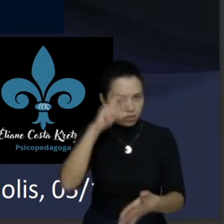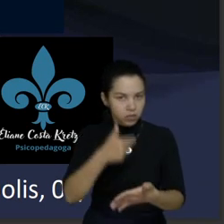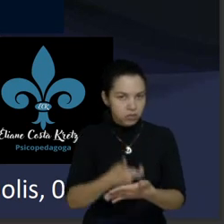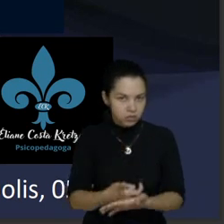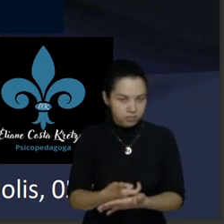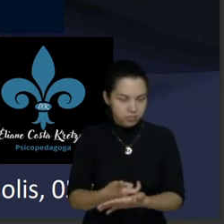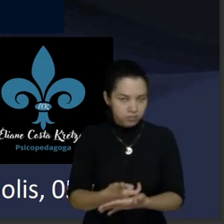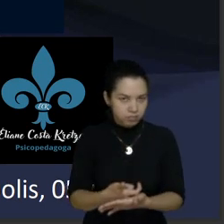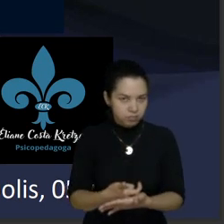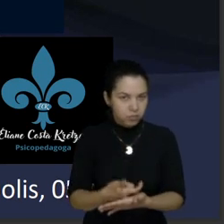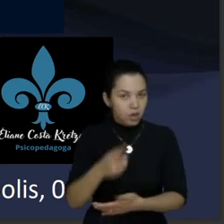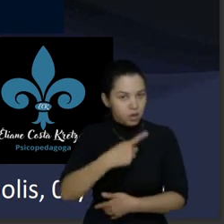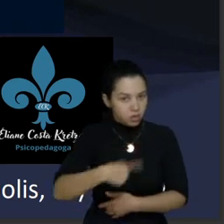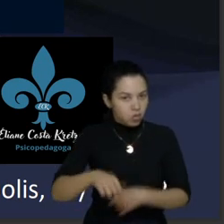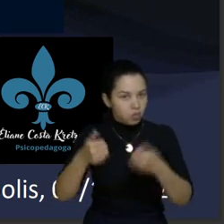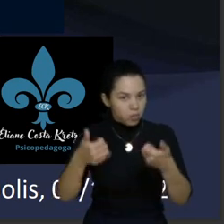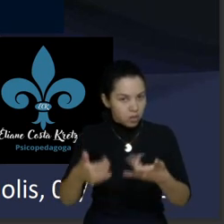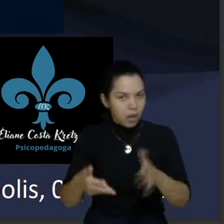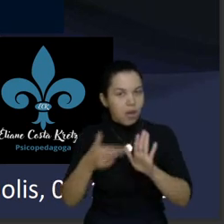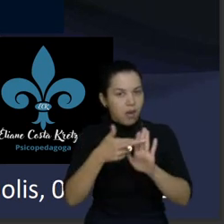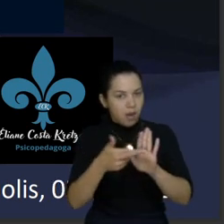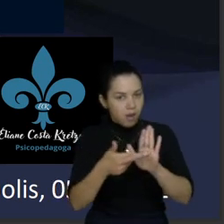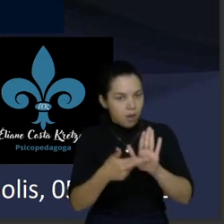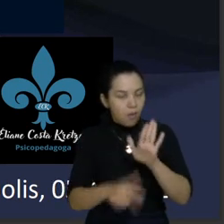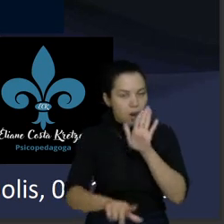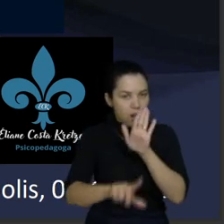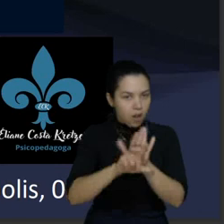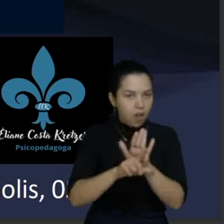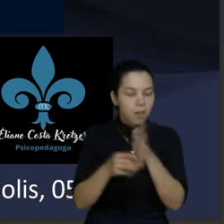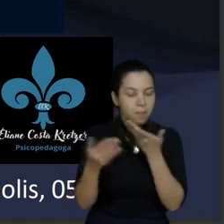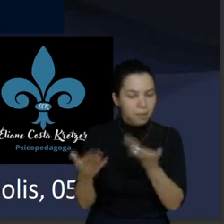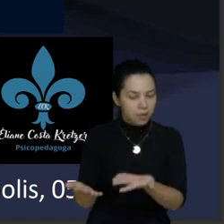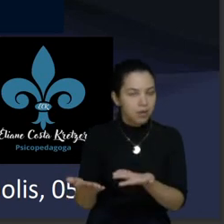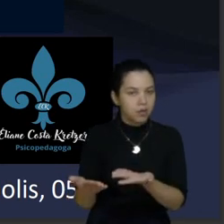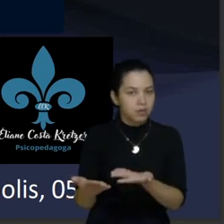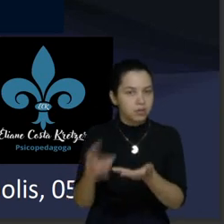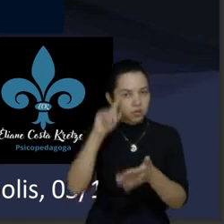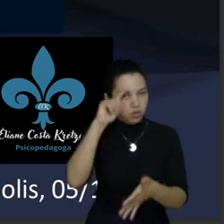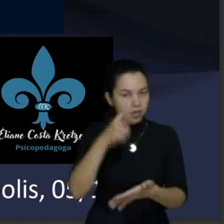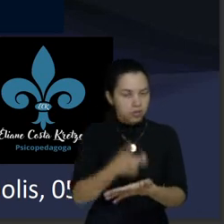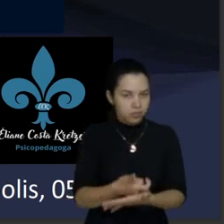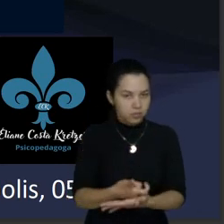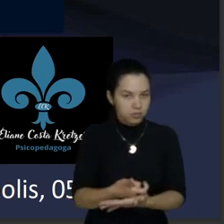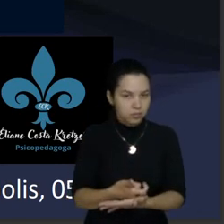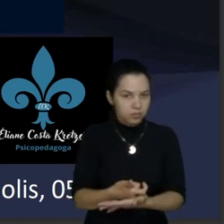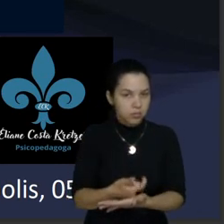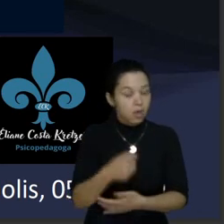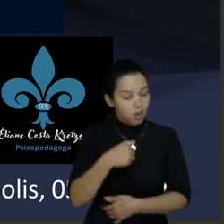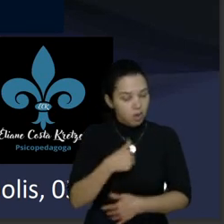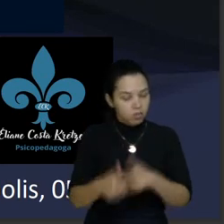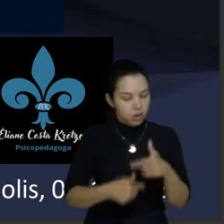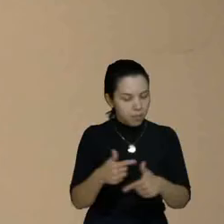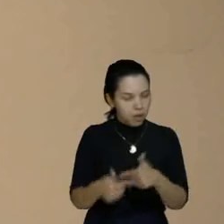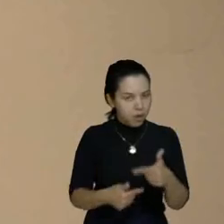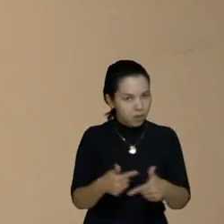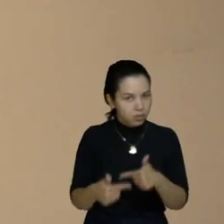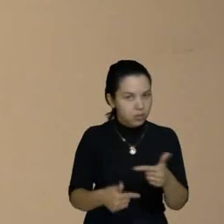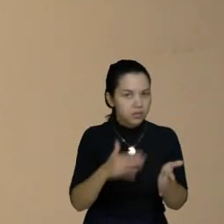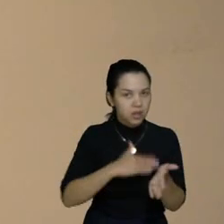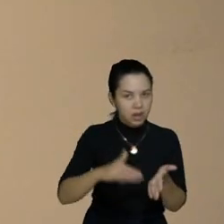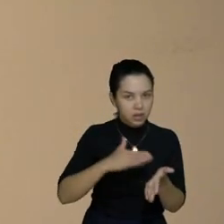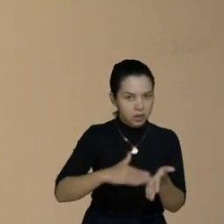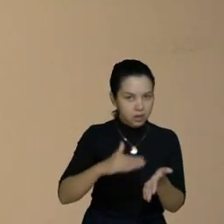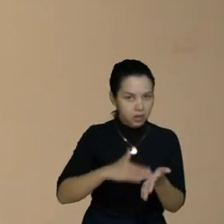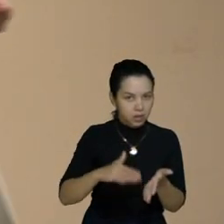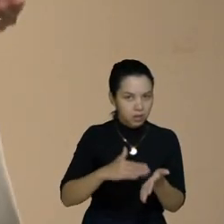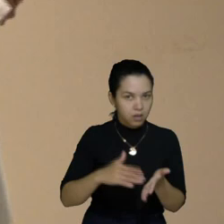regulamentação das leis para disléxico eu trabalho também na Secretaria Municipal de Educação da